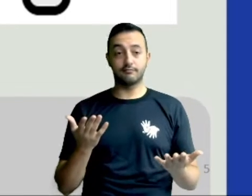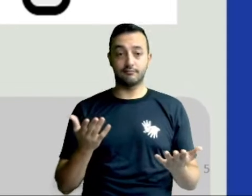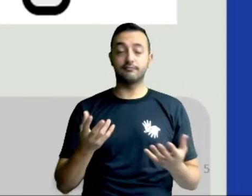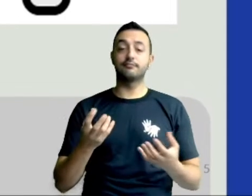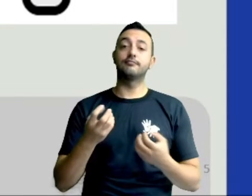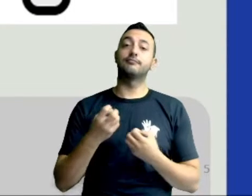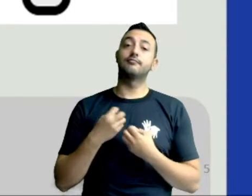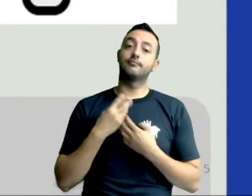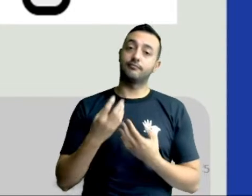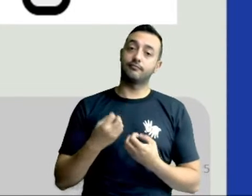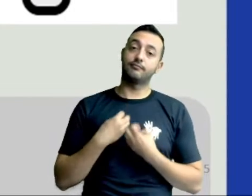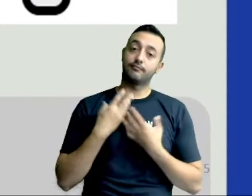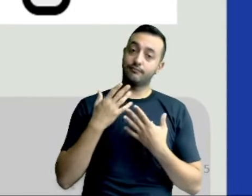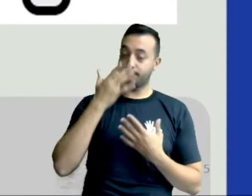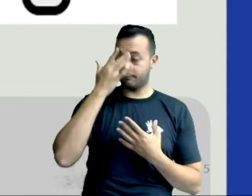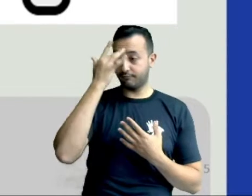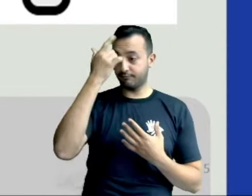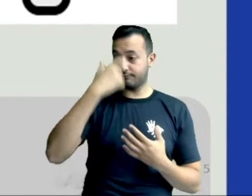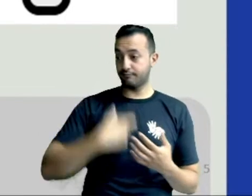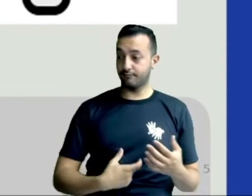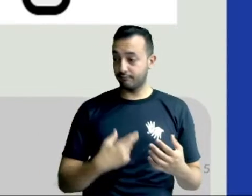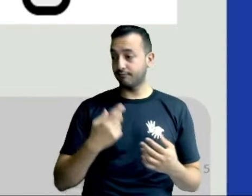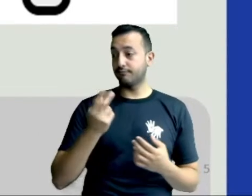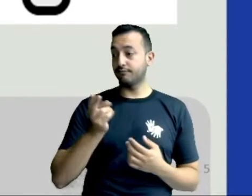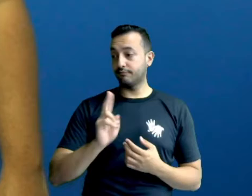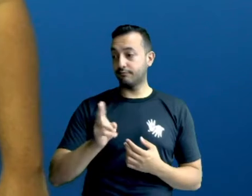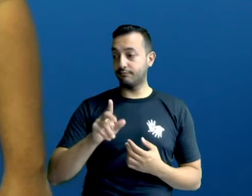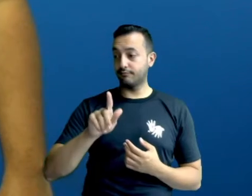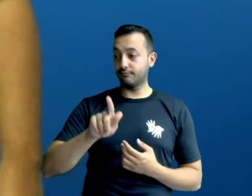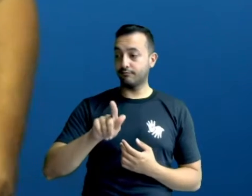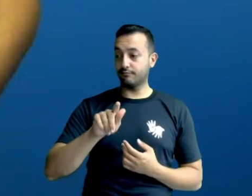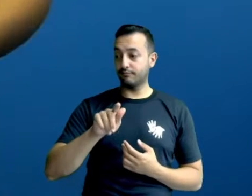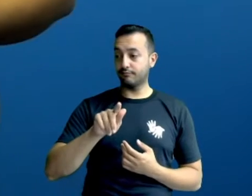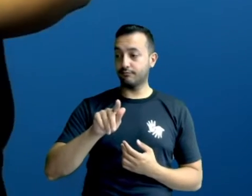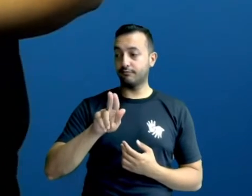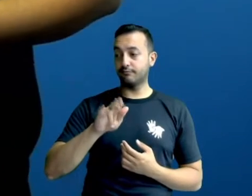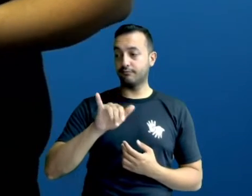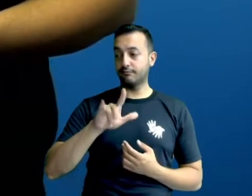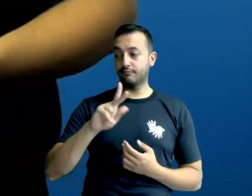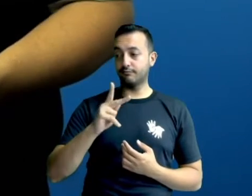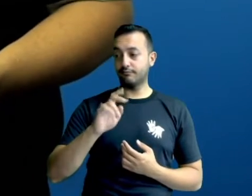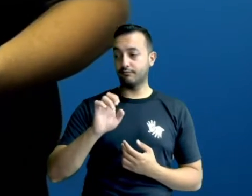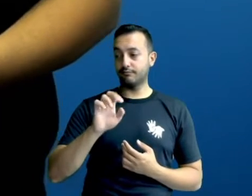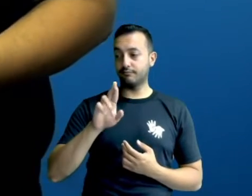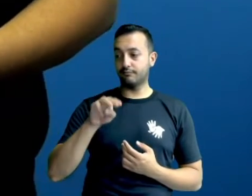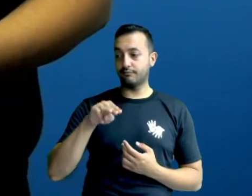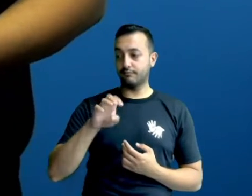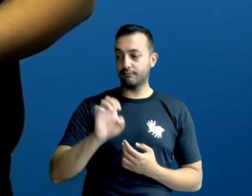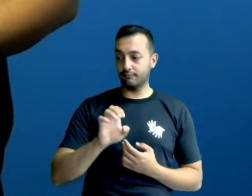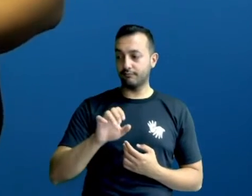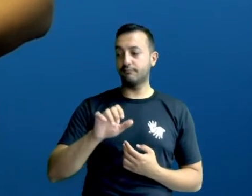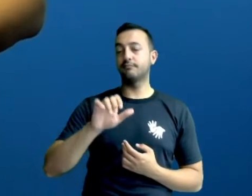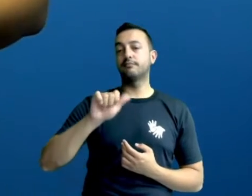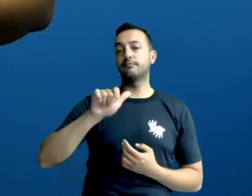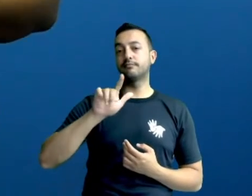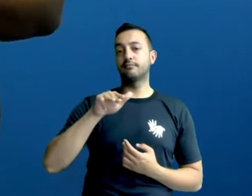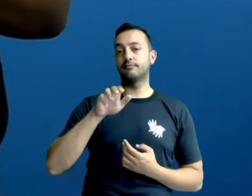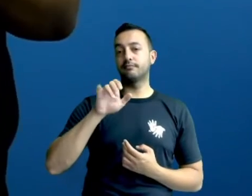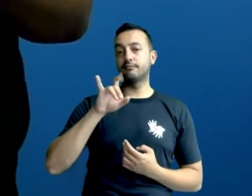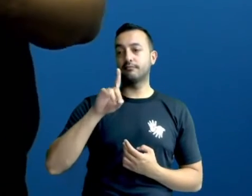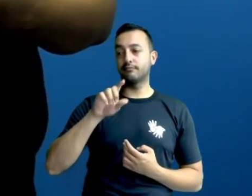o poeta Acai de Guilherme de Almeida. Vê que aqui nesse poema há